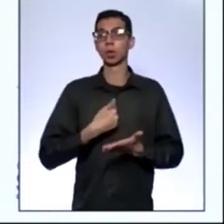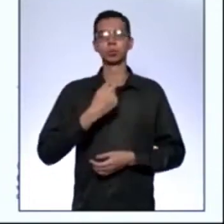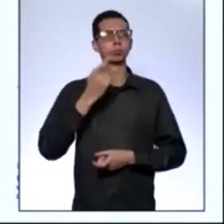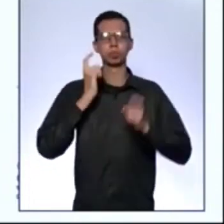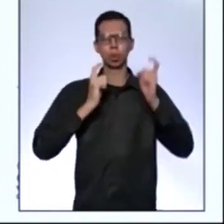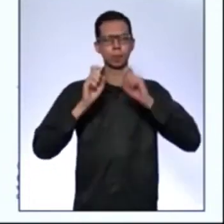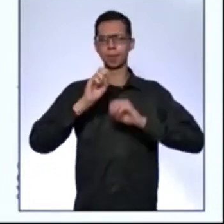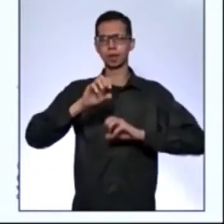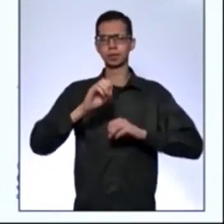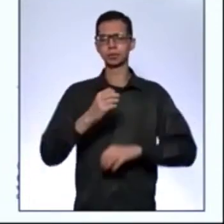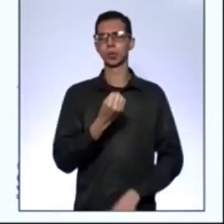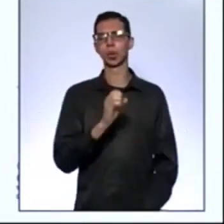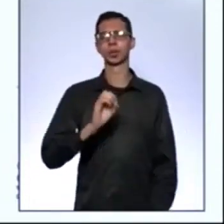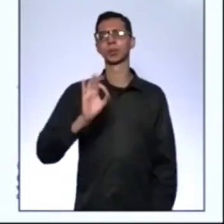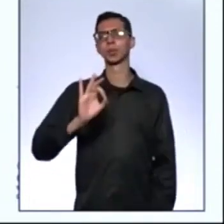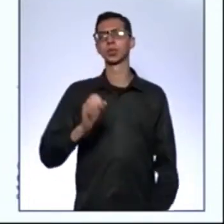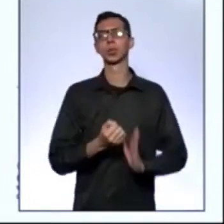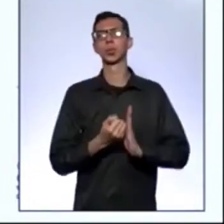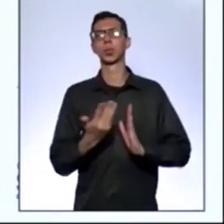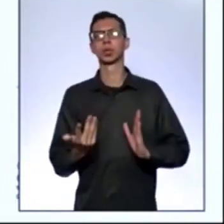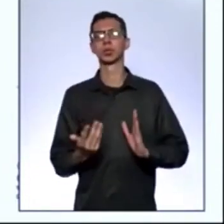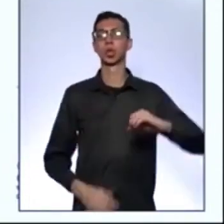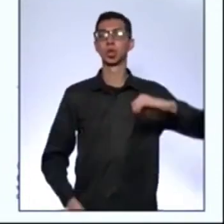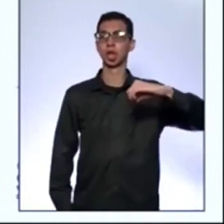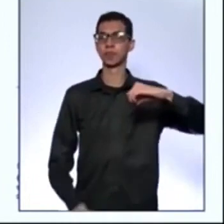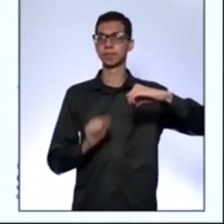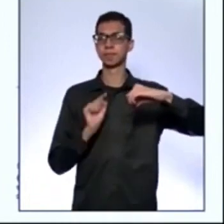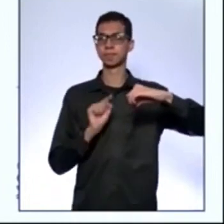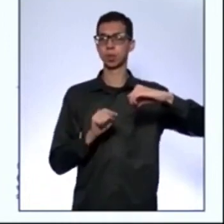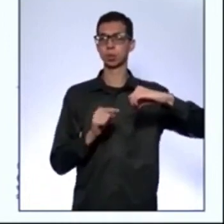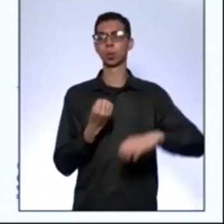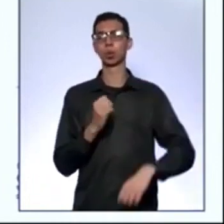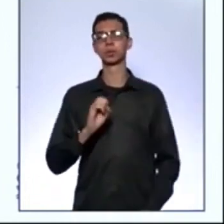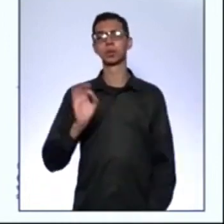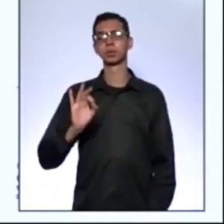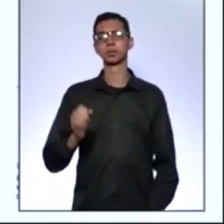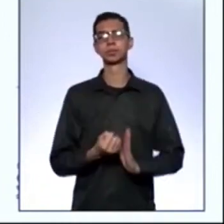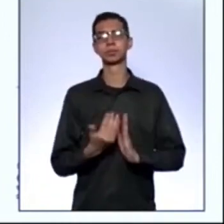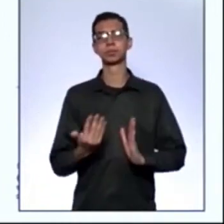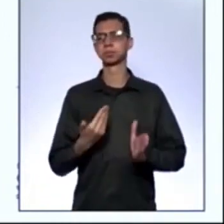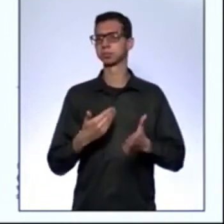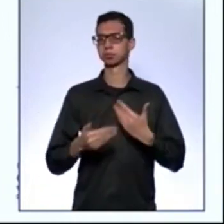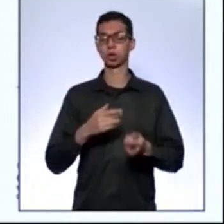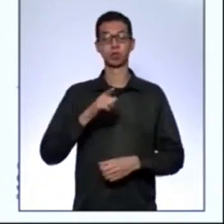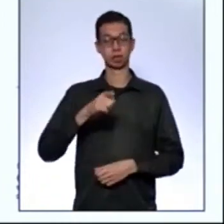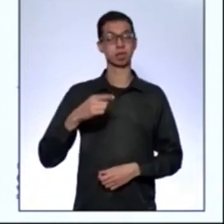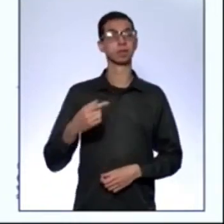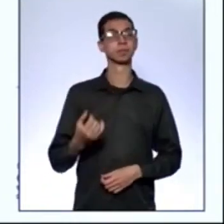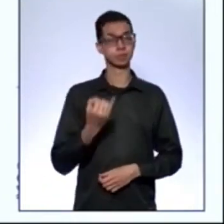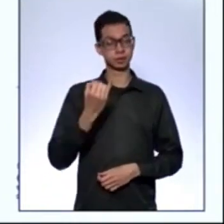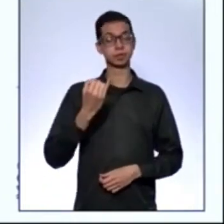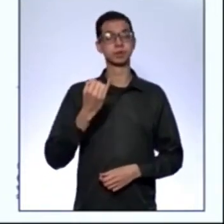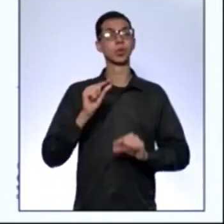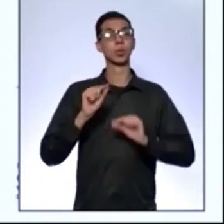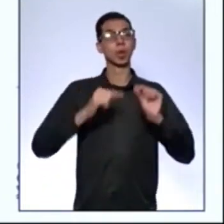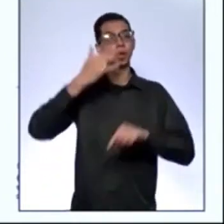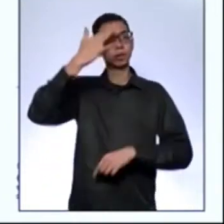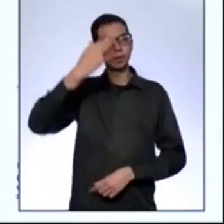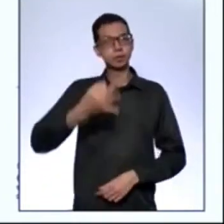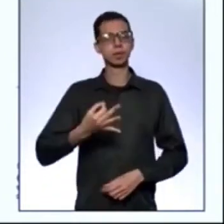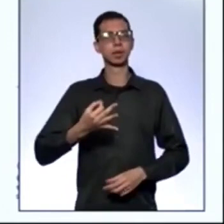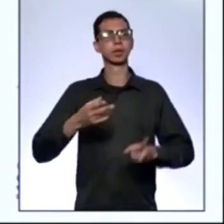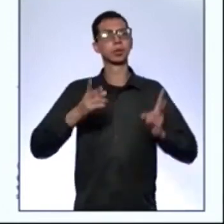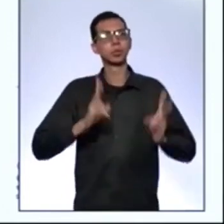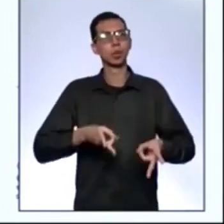oitenta por cento de 9 mil né O importante você entender essa essa essa bagaça do constante né